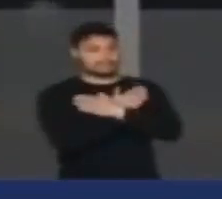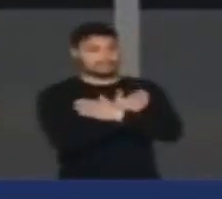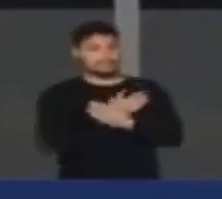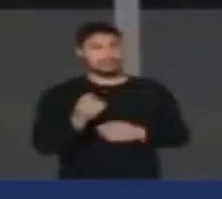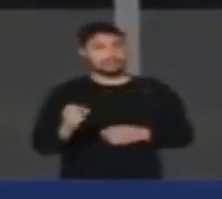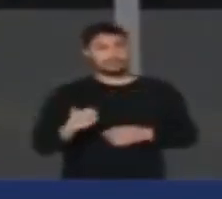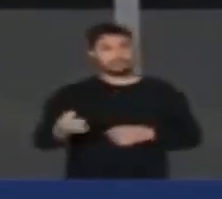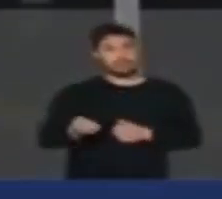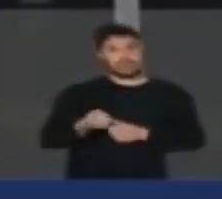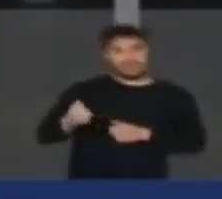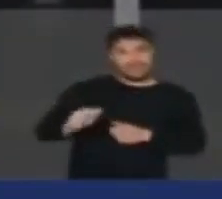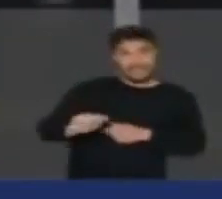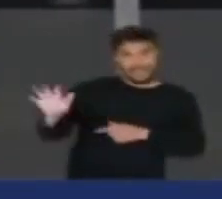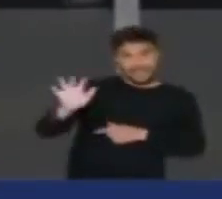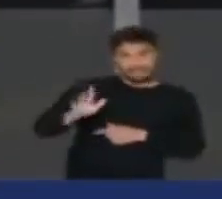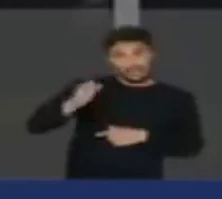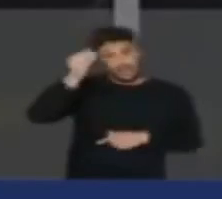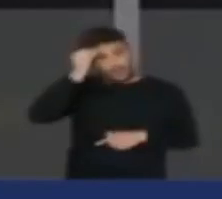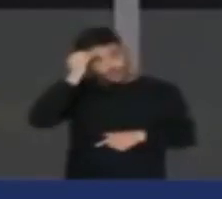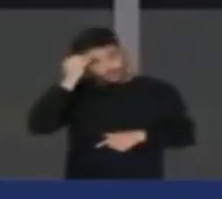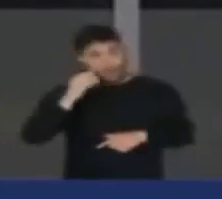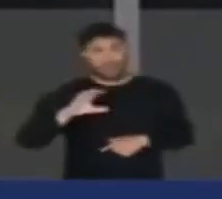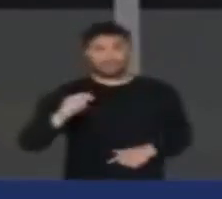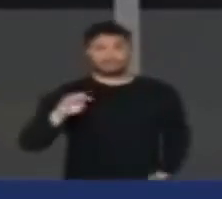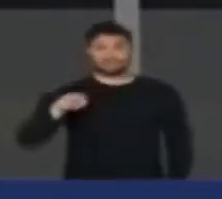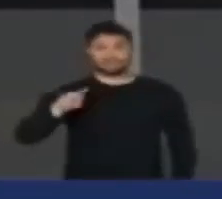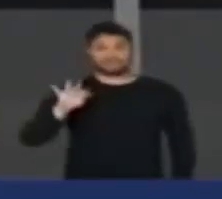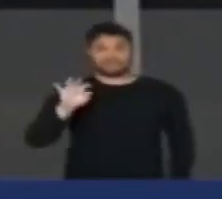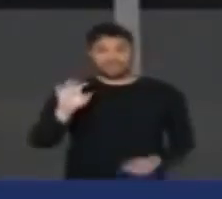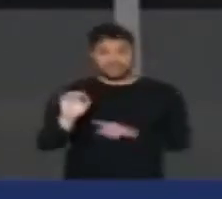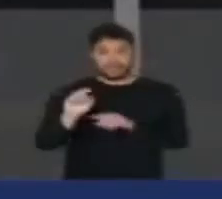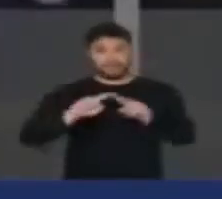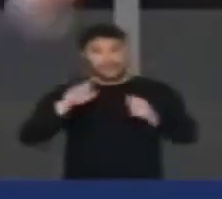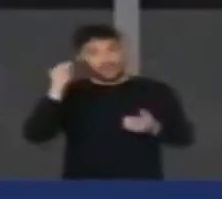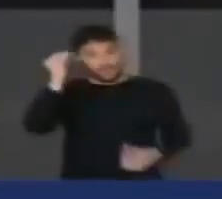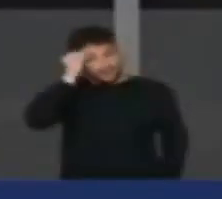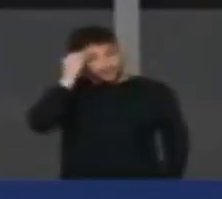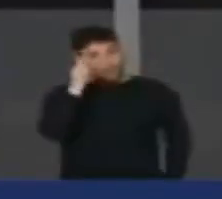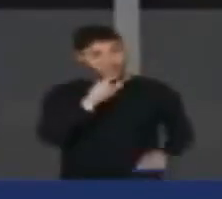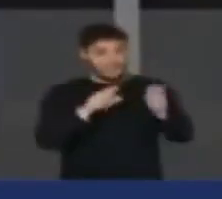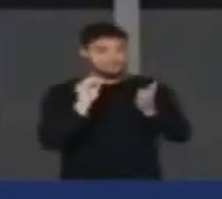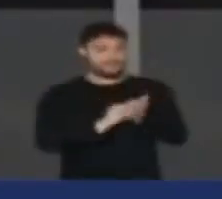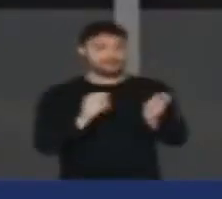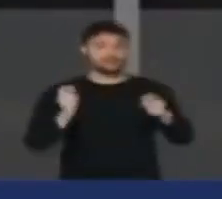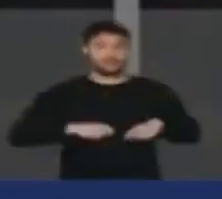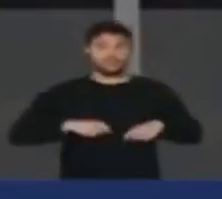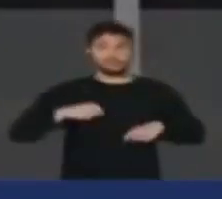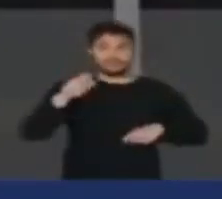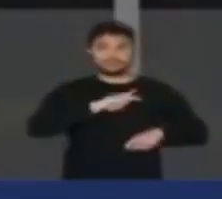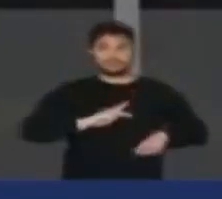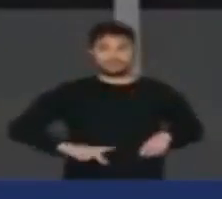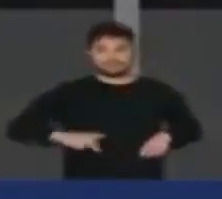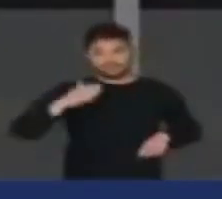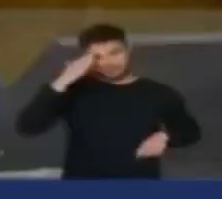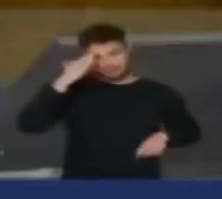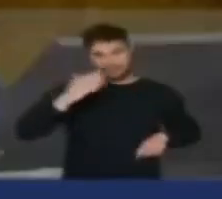culpar alguém, vai querer culpar Campos Neto, quando a real culpa é do incompetente que está à frente do nosso país. Obrigado, senhor presidente.